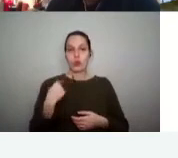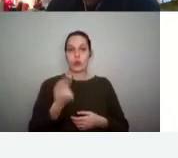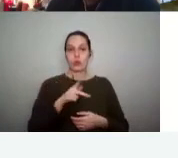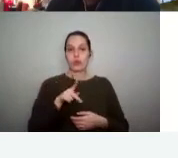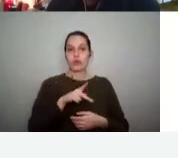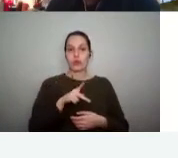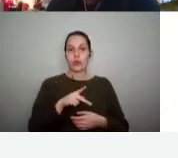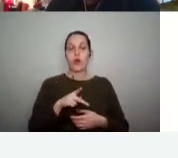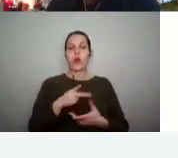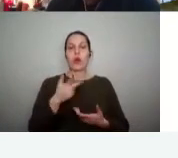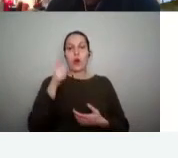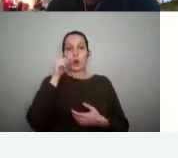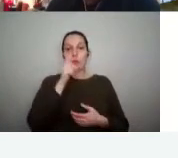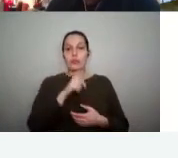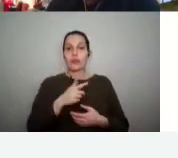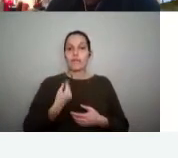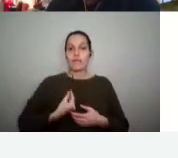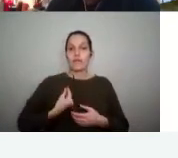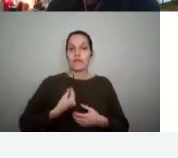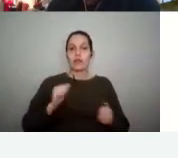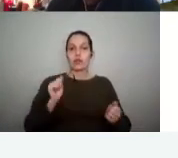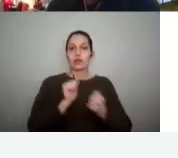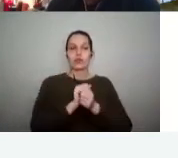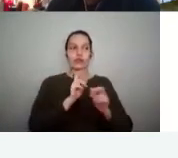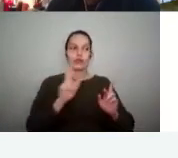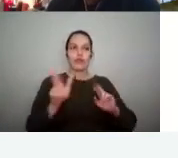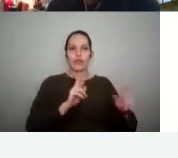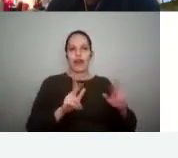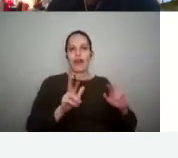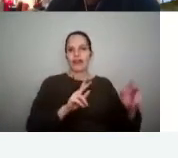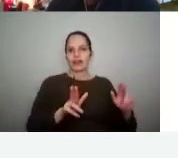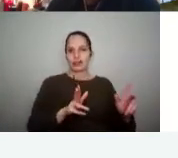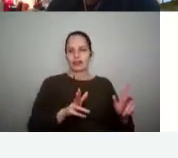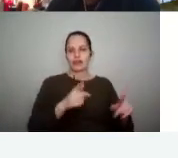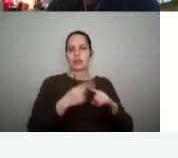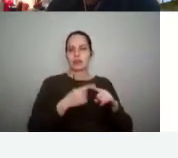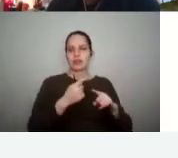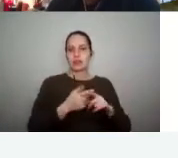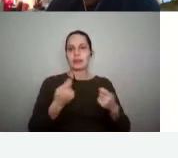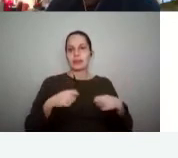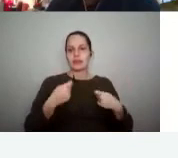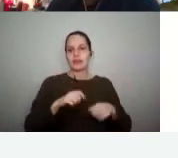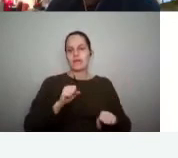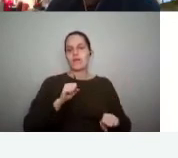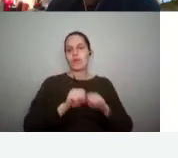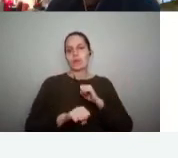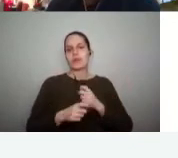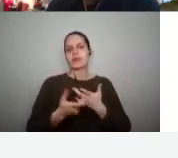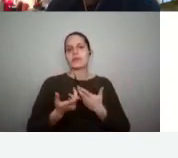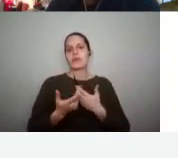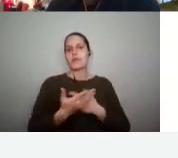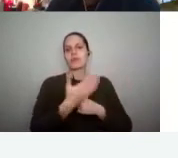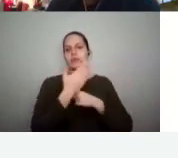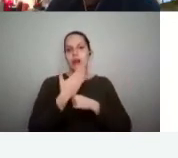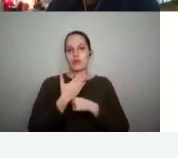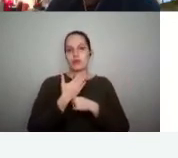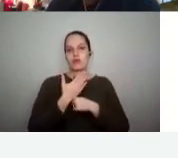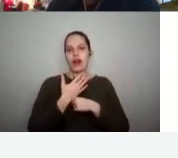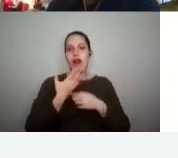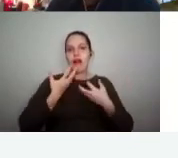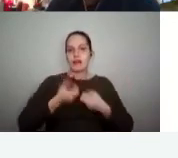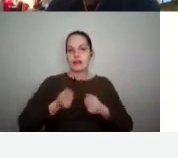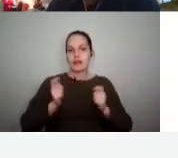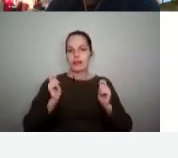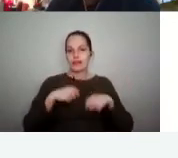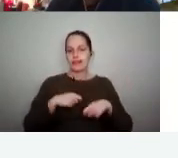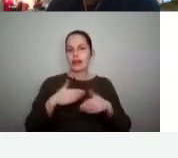a diferença é uma importante condição de formação, que nos ajuda a aceitar as nossas possibilidades, os nossos limites, né?